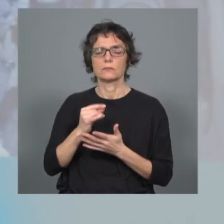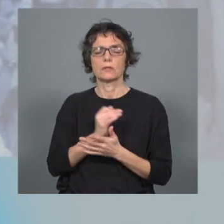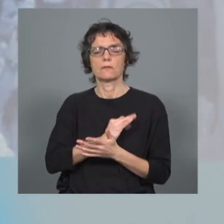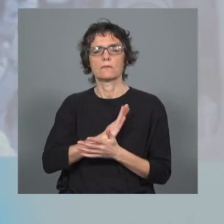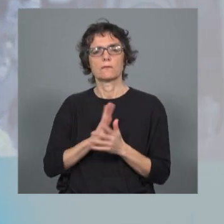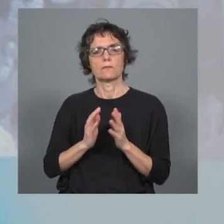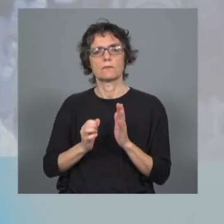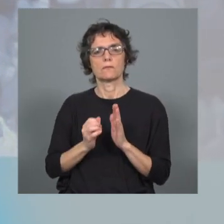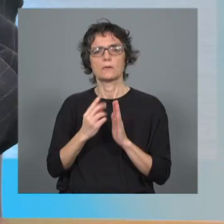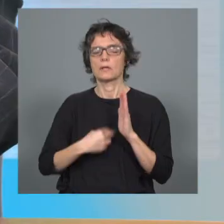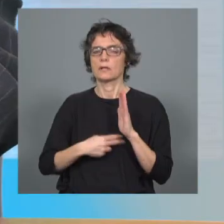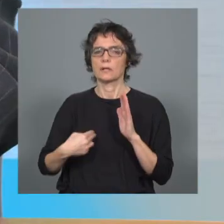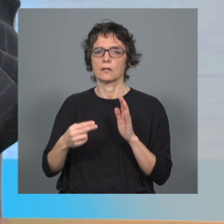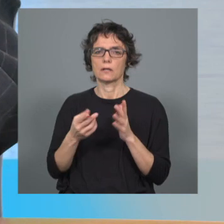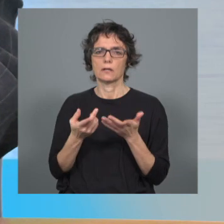da fé católica.